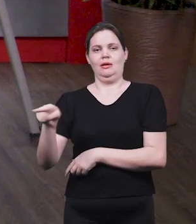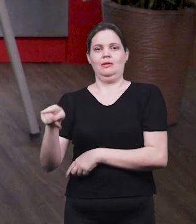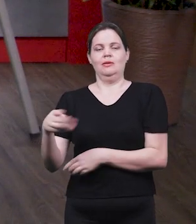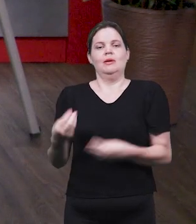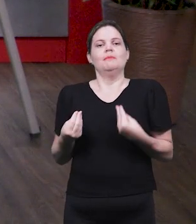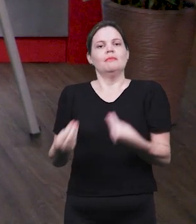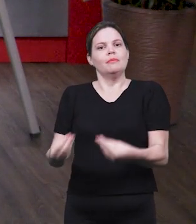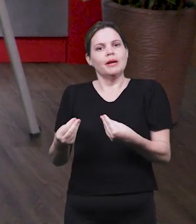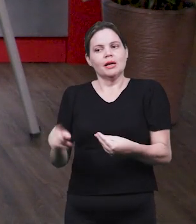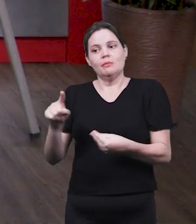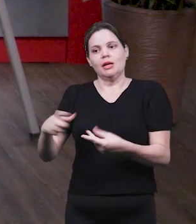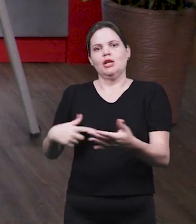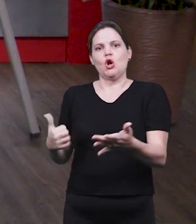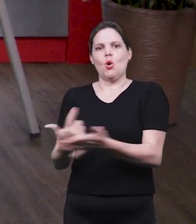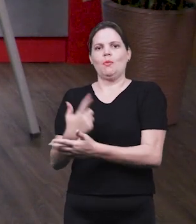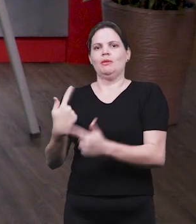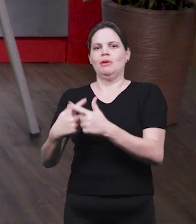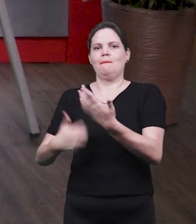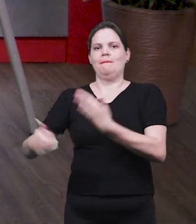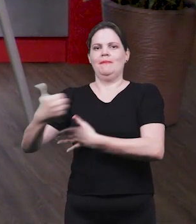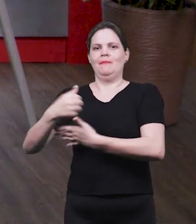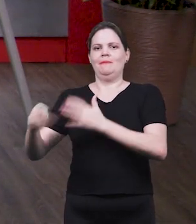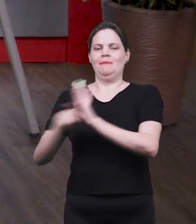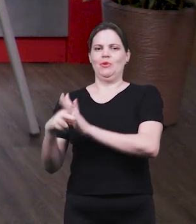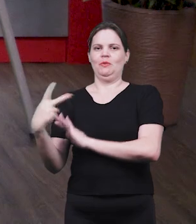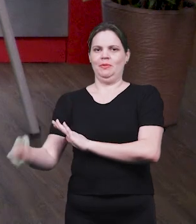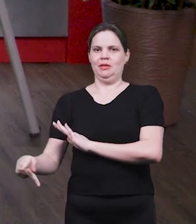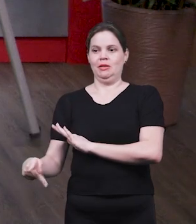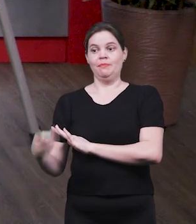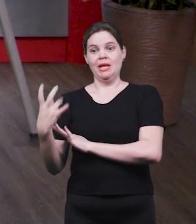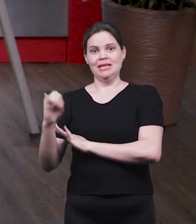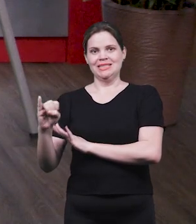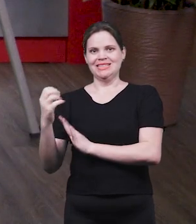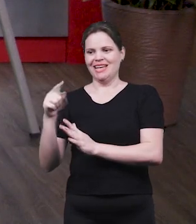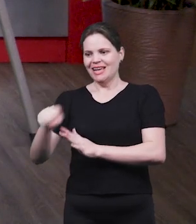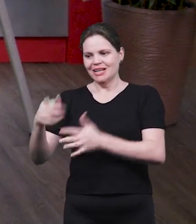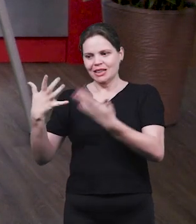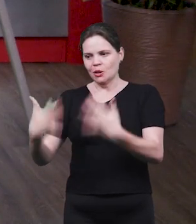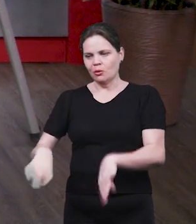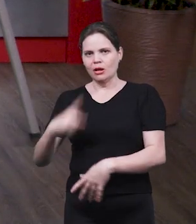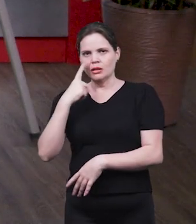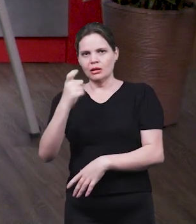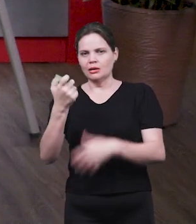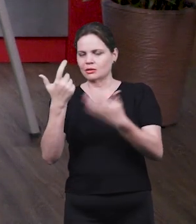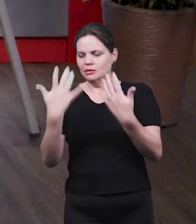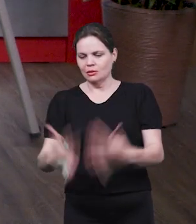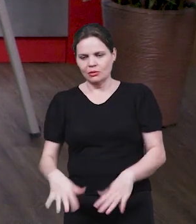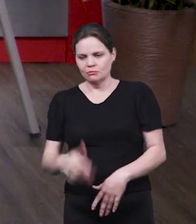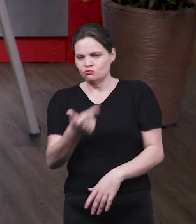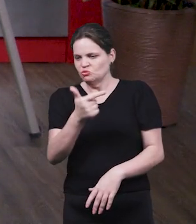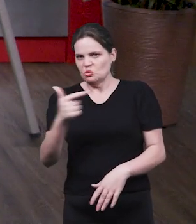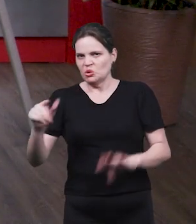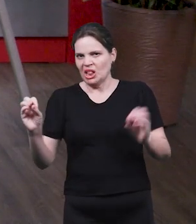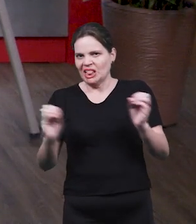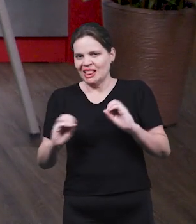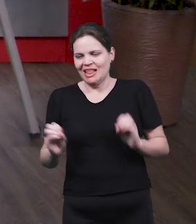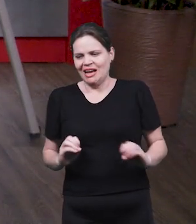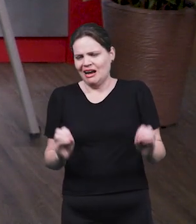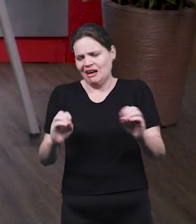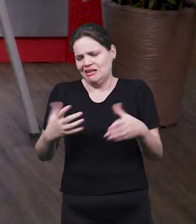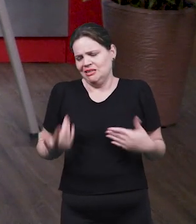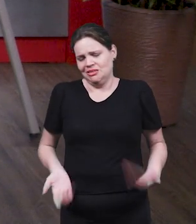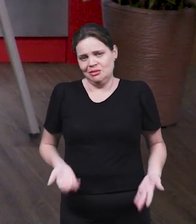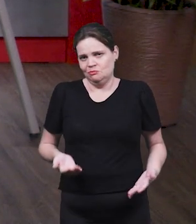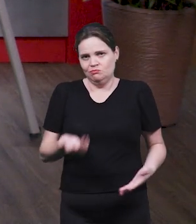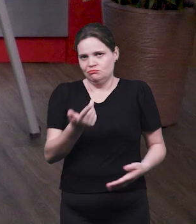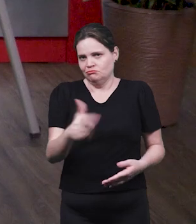o particular aliena e a União não tem interesse, porque não tem destinação pública alguma, a não ser arrecadação,